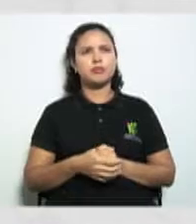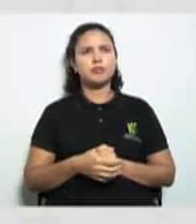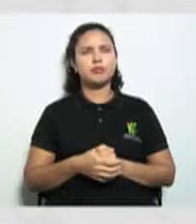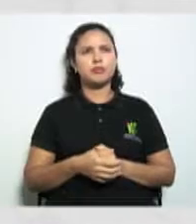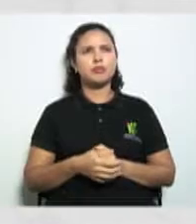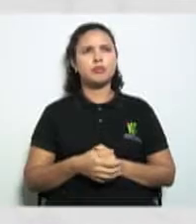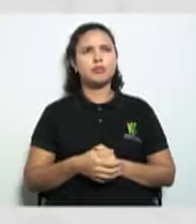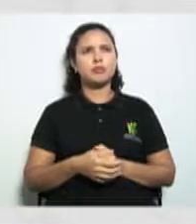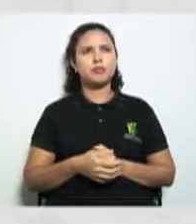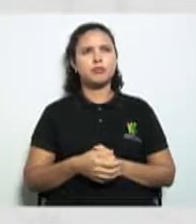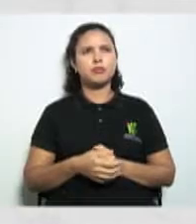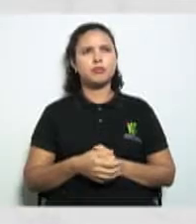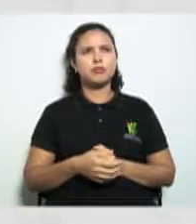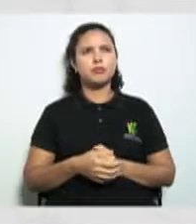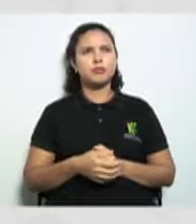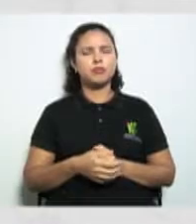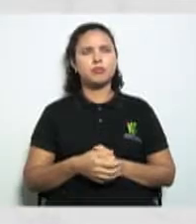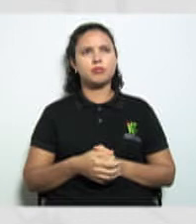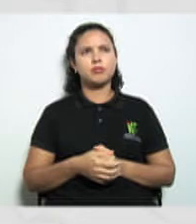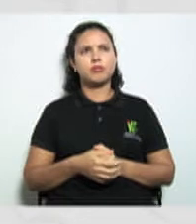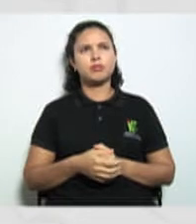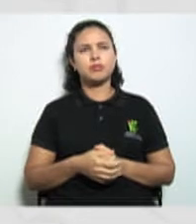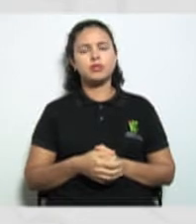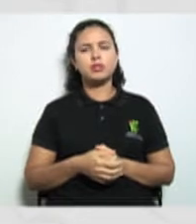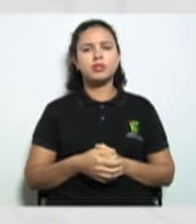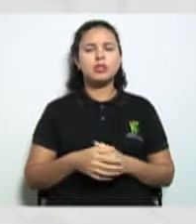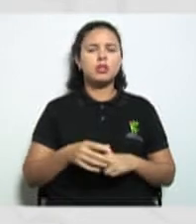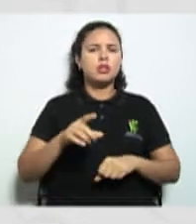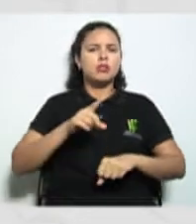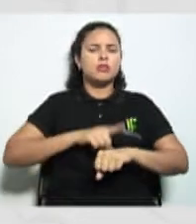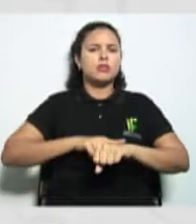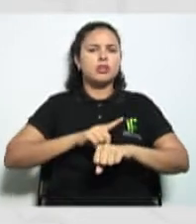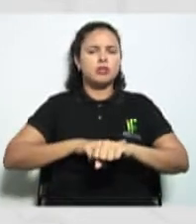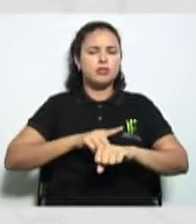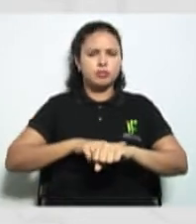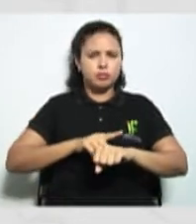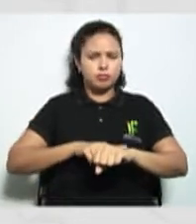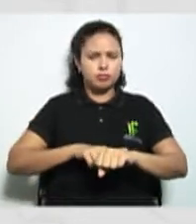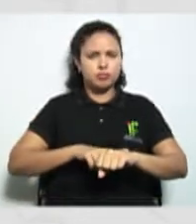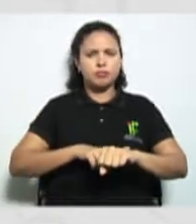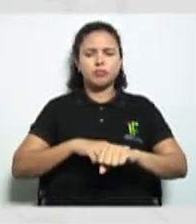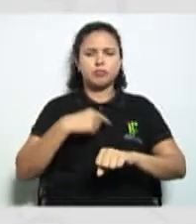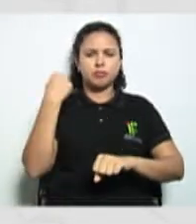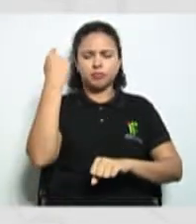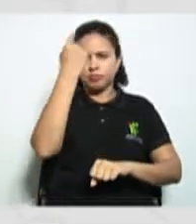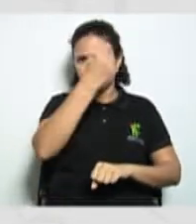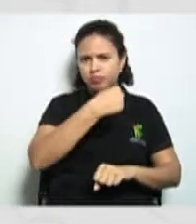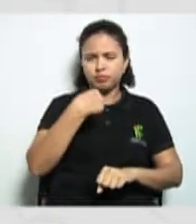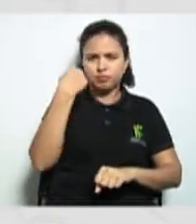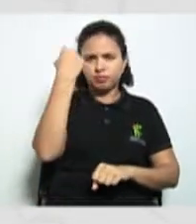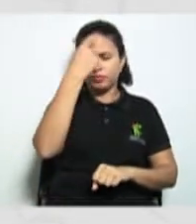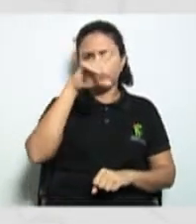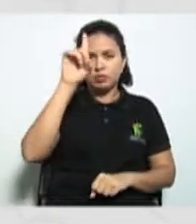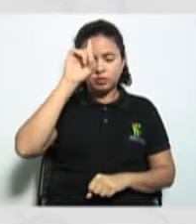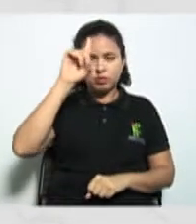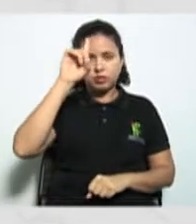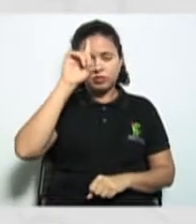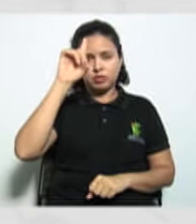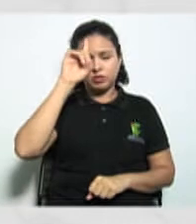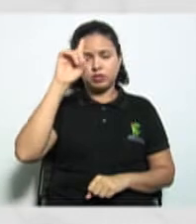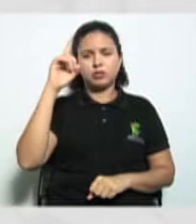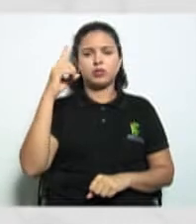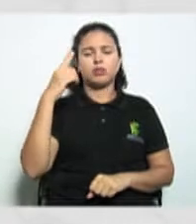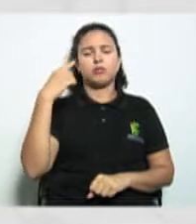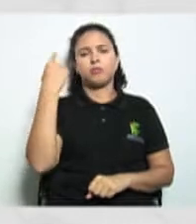Então vamos lá. Qual a duração permitida para jornada diária de estágio, né? Quantas